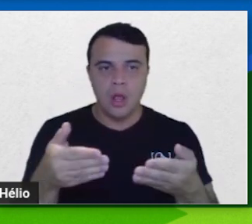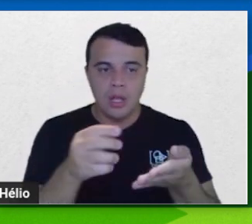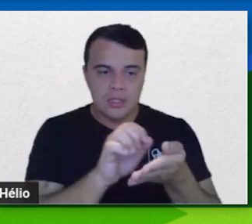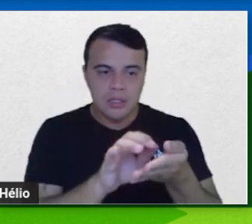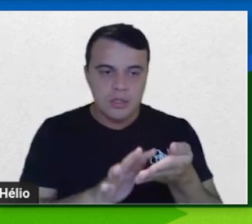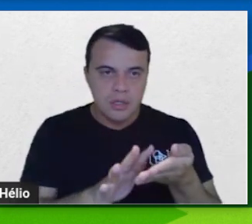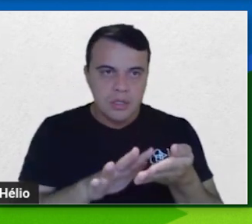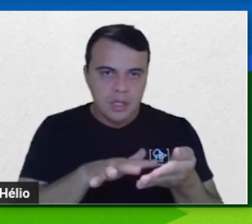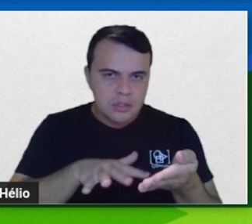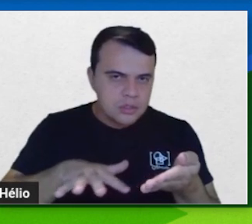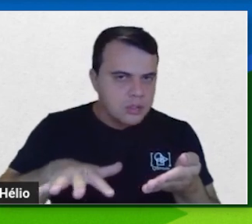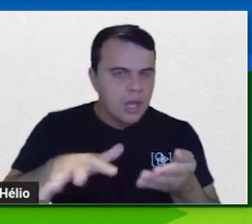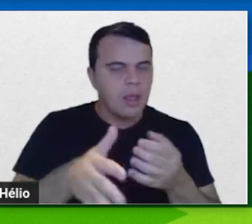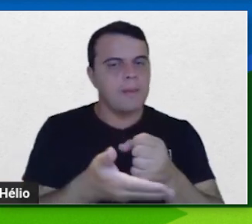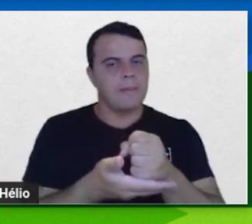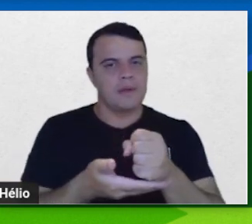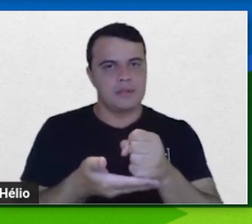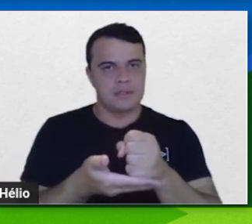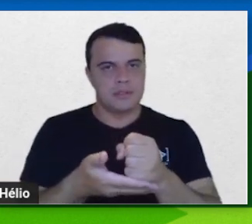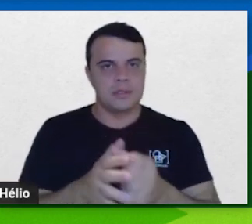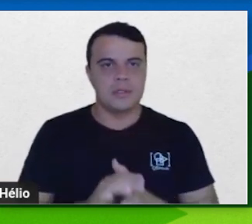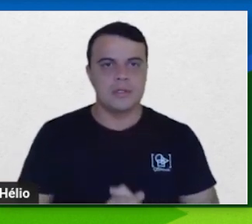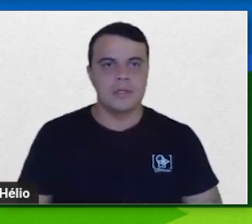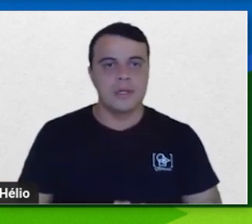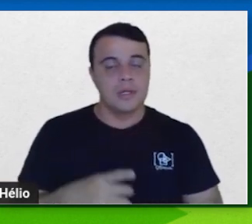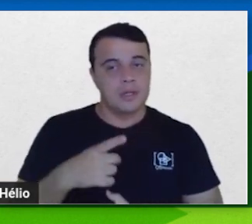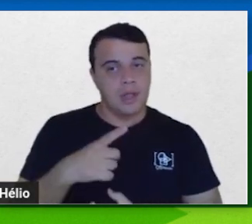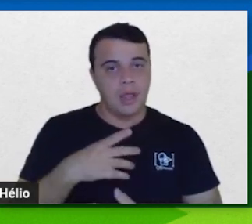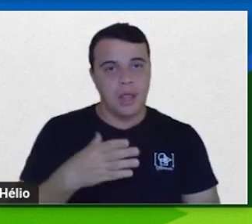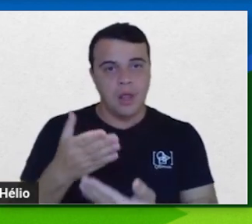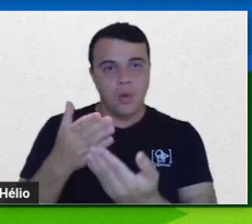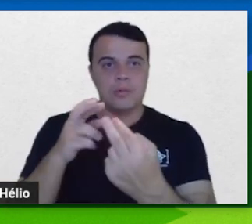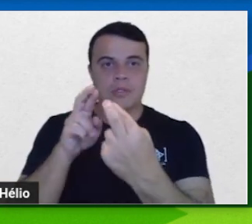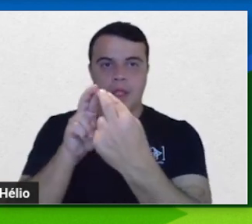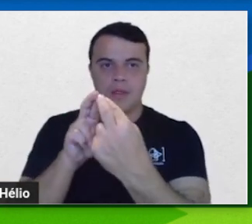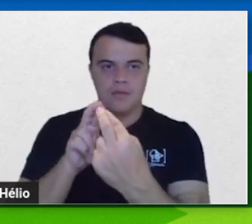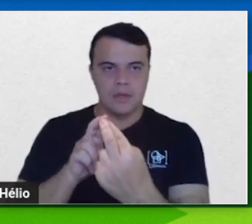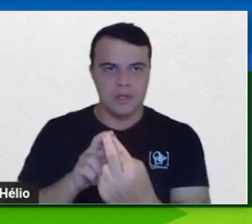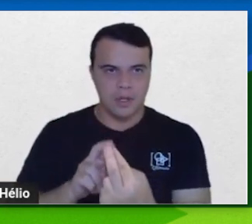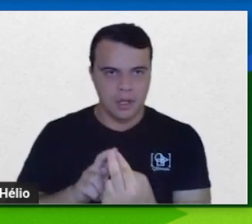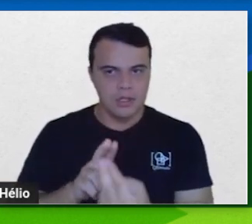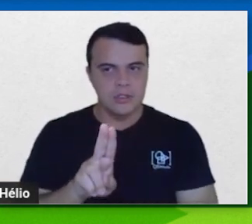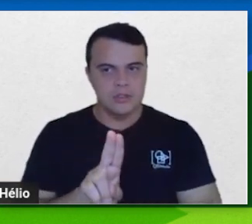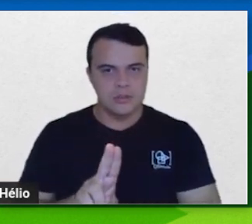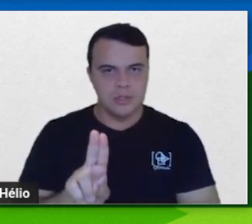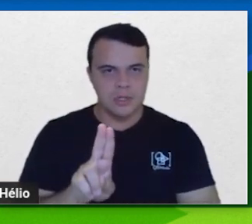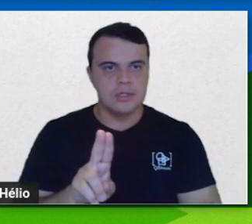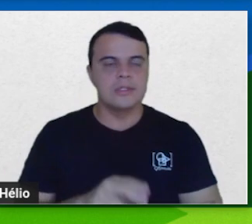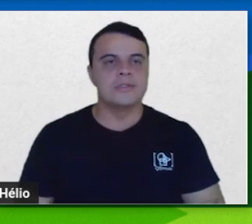mais geral, e aqui a gente tem algumas referências que foram utilizadas